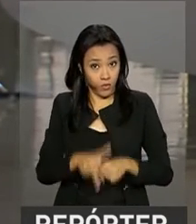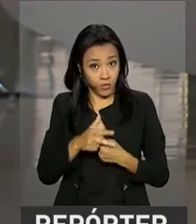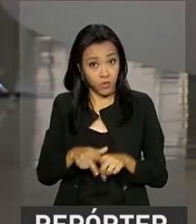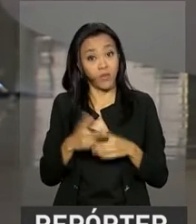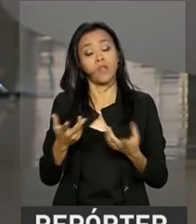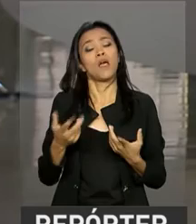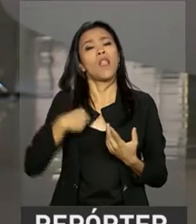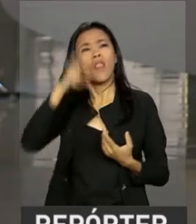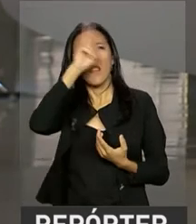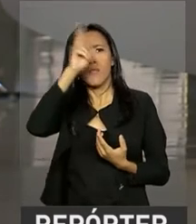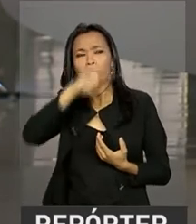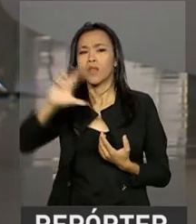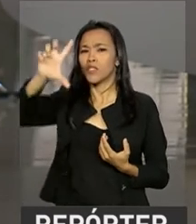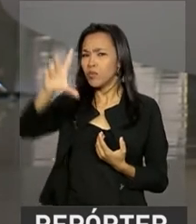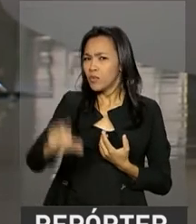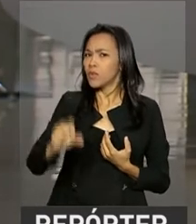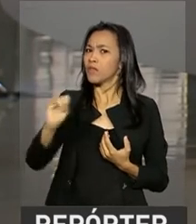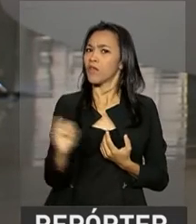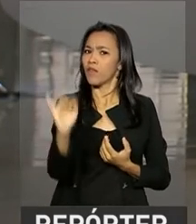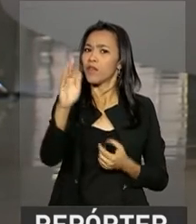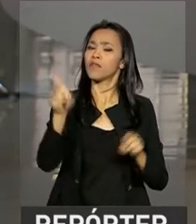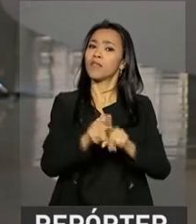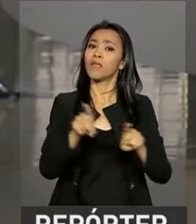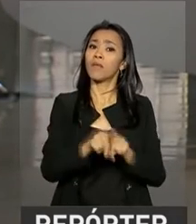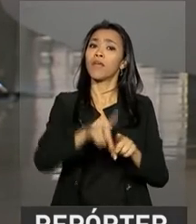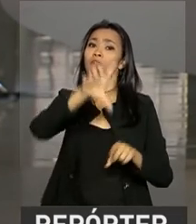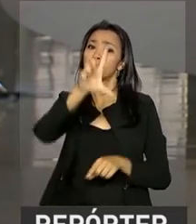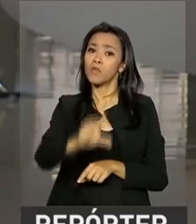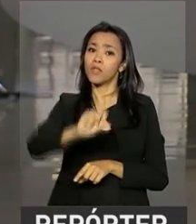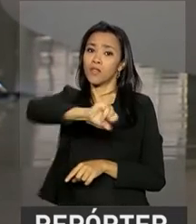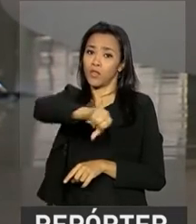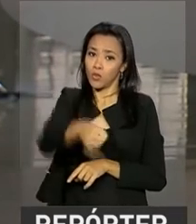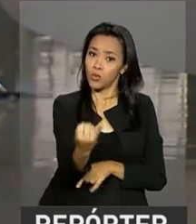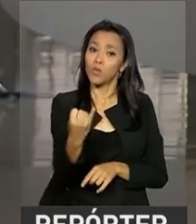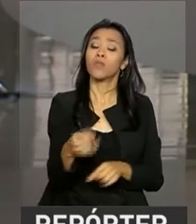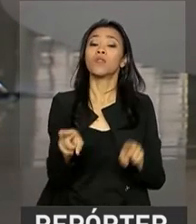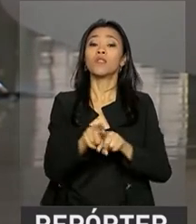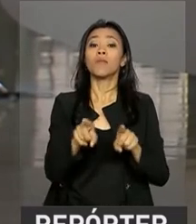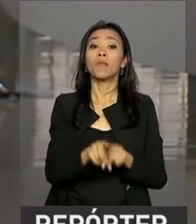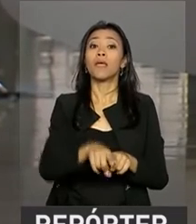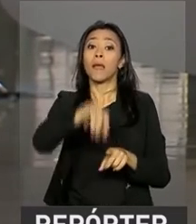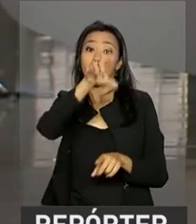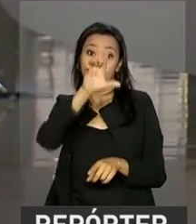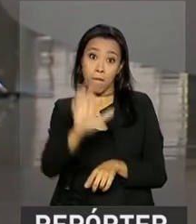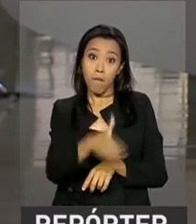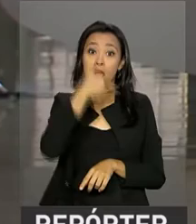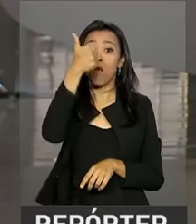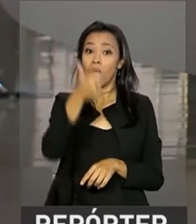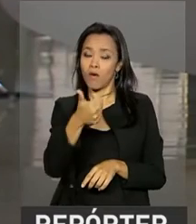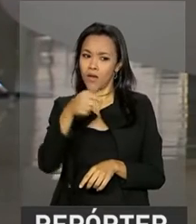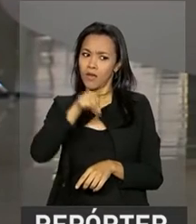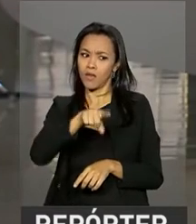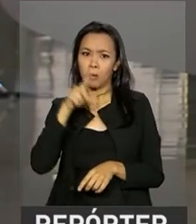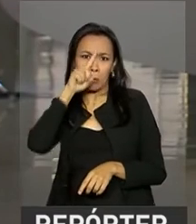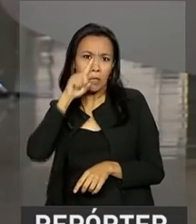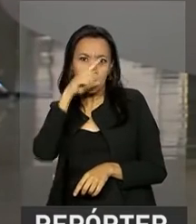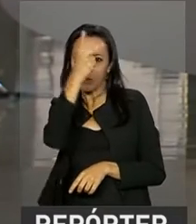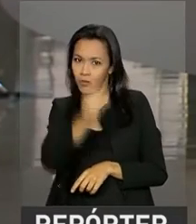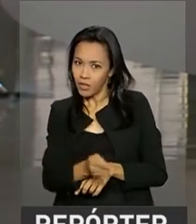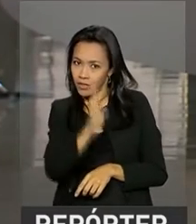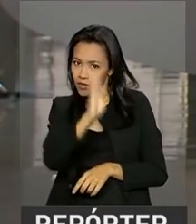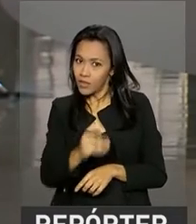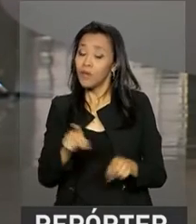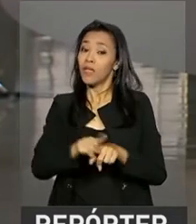da queda da inflação e da taxa básica de juros da melhora na avaliação do risco brasil e da volta de investimentos